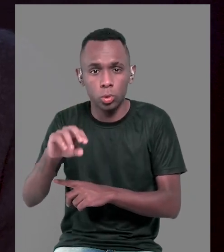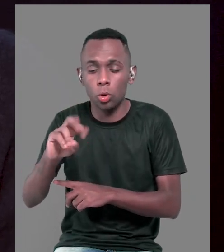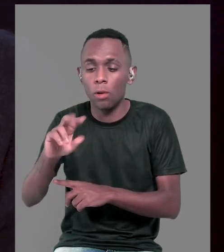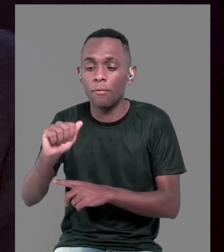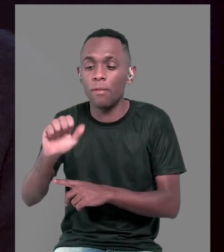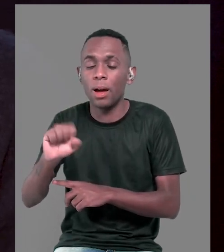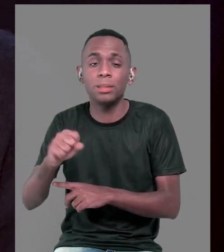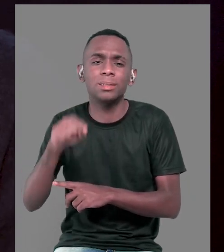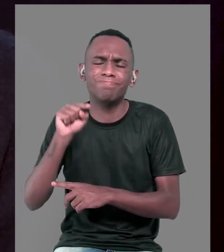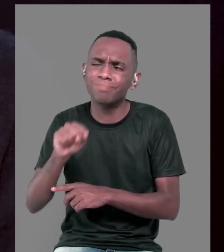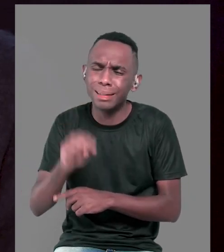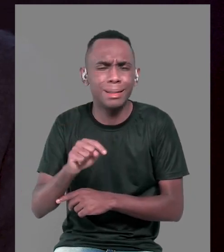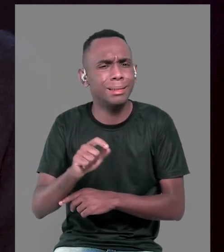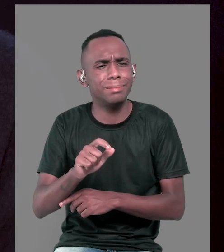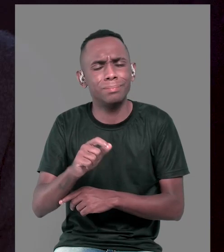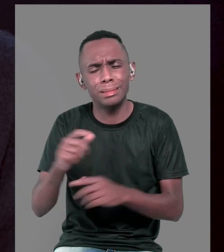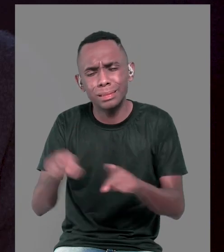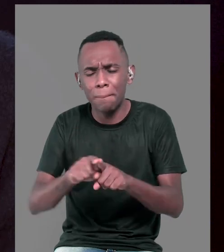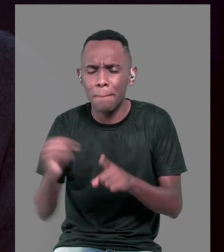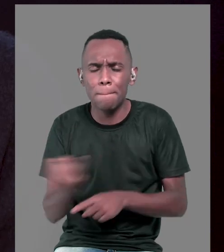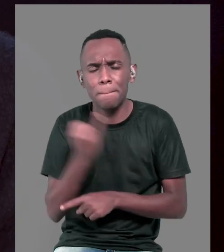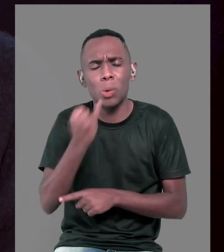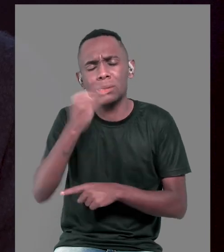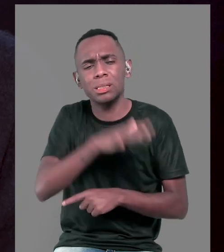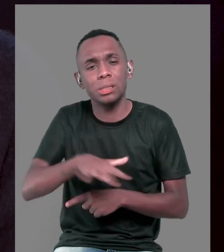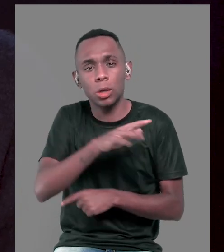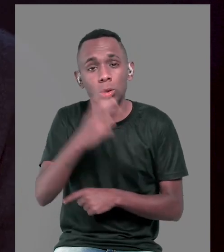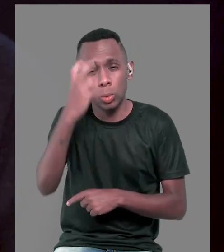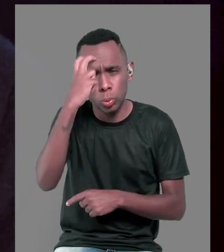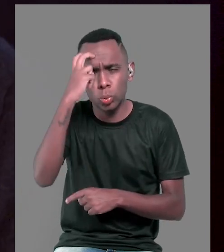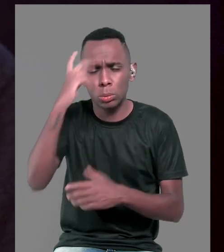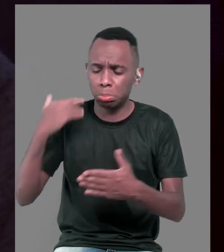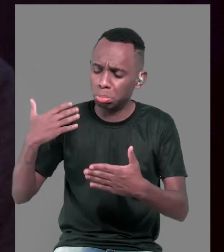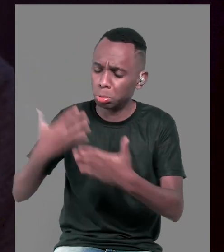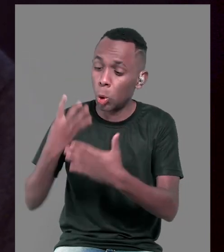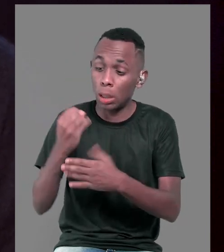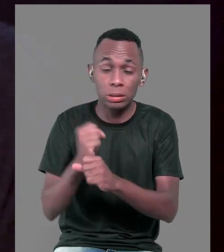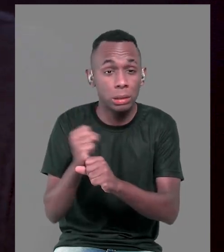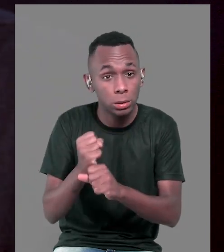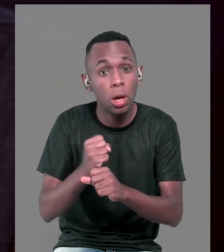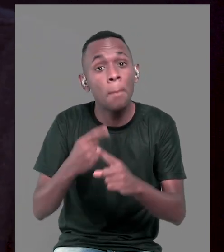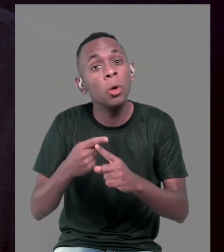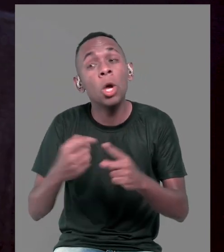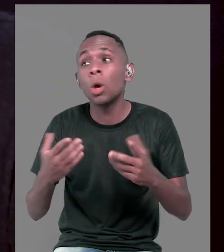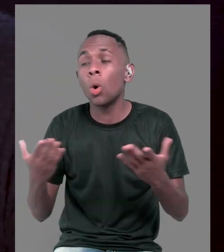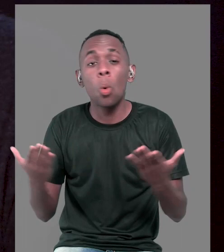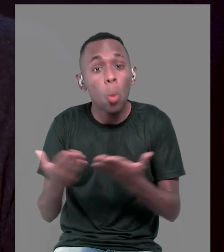um dos maiores nomes da cultura brasileira nos últimos 40 anos. Isso que nós estamos vendo aqui,